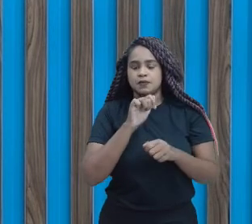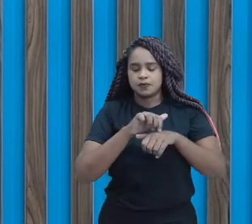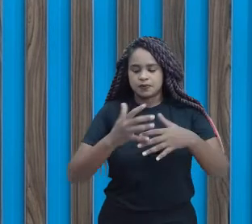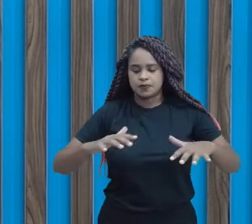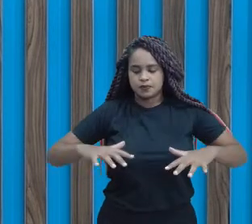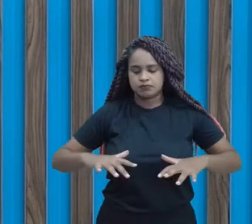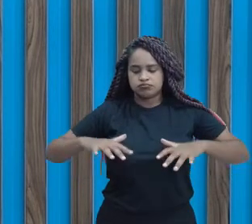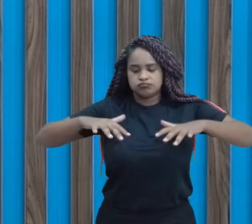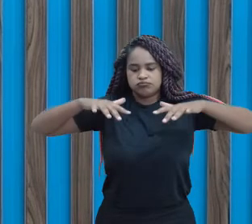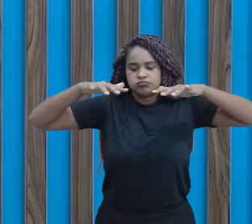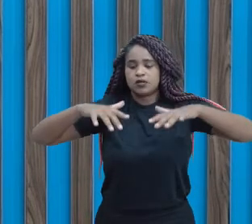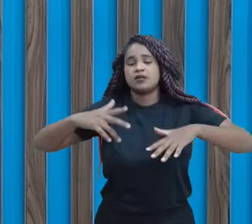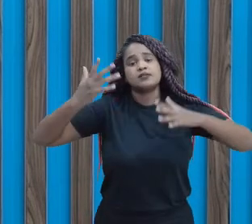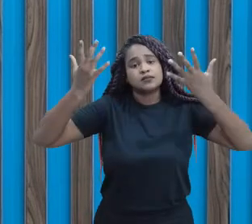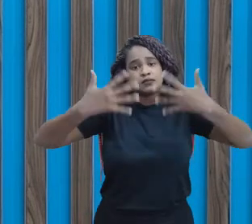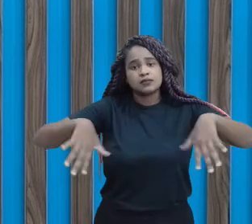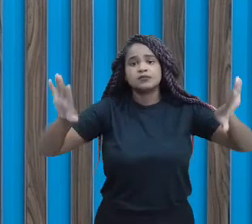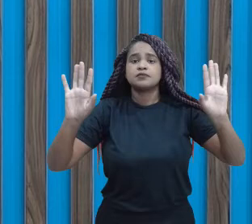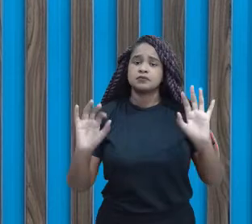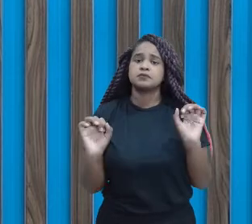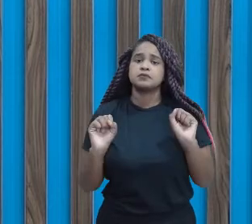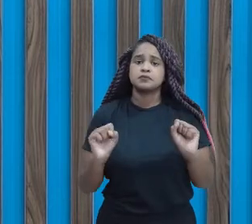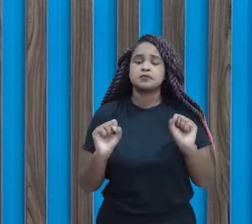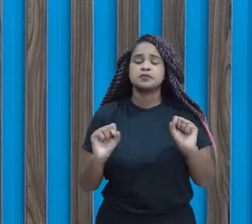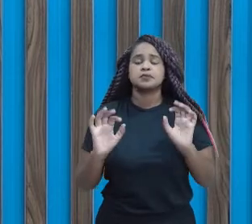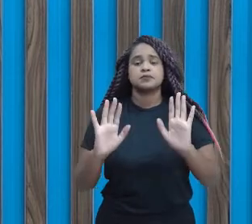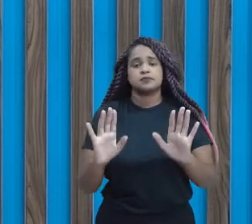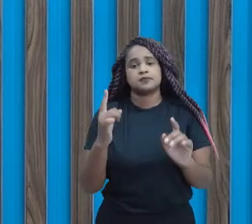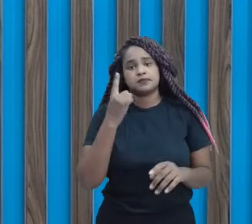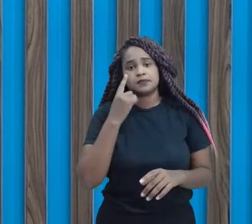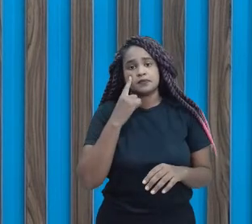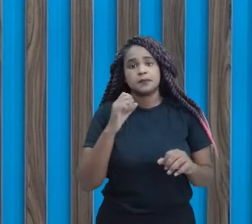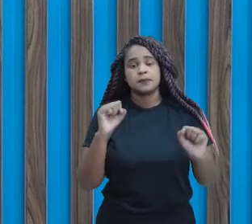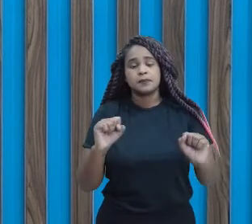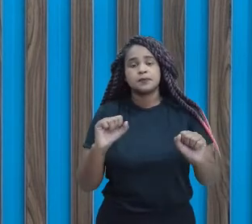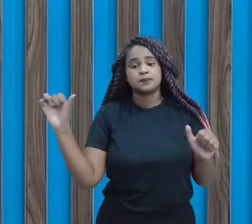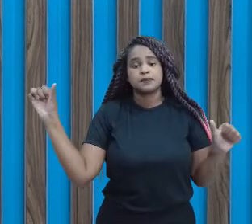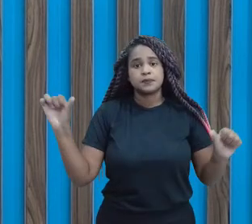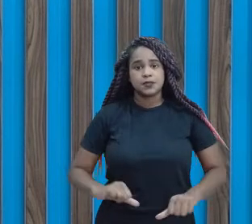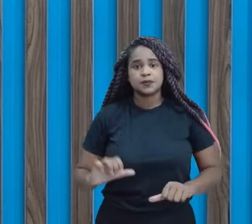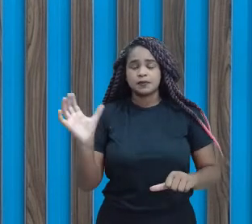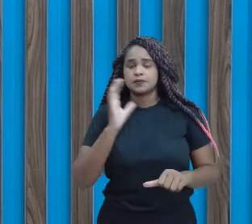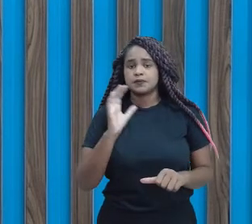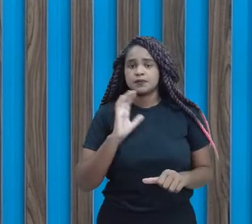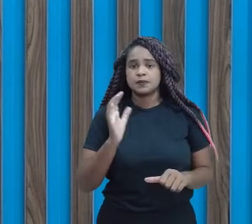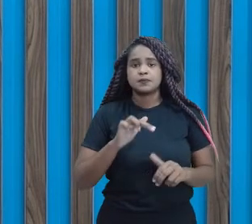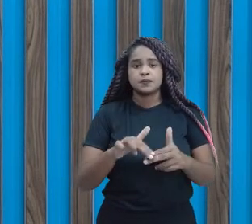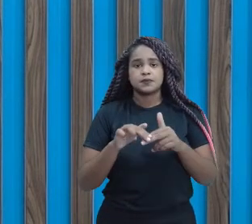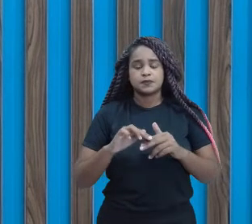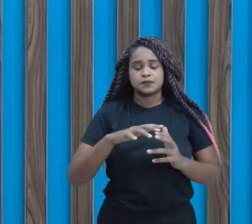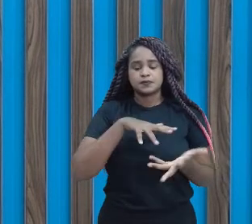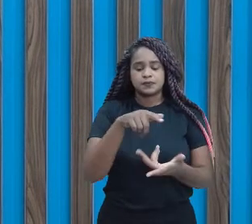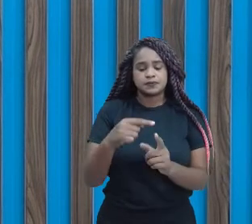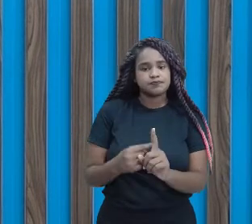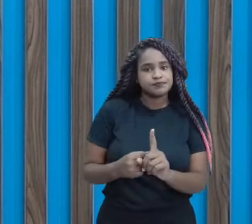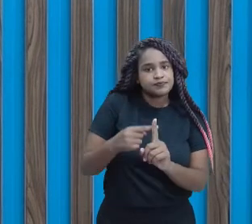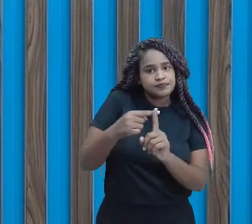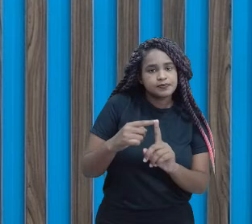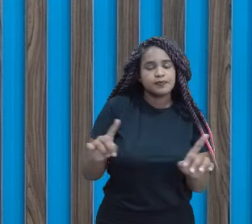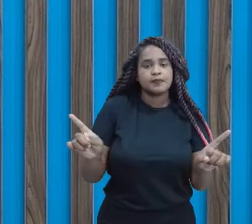natural de avanço do mar? Pode ser. Também pode ser acelerado por esse processo de aquecimento global. E uma outra